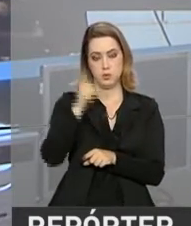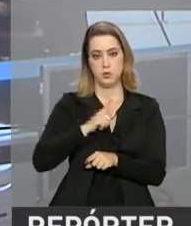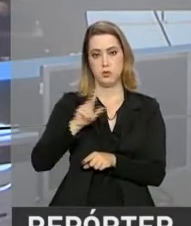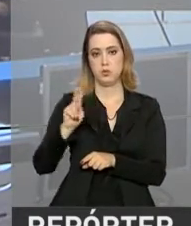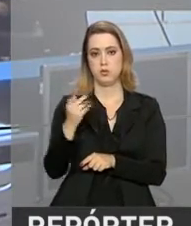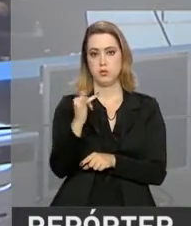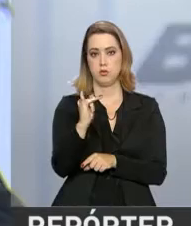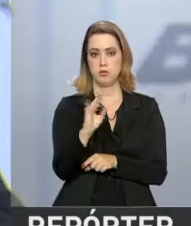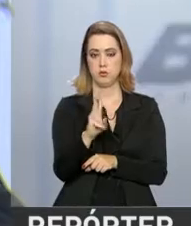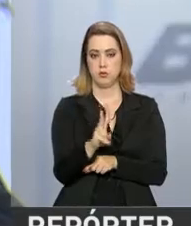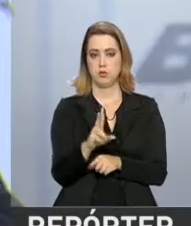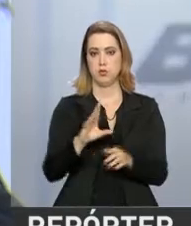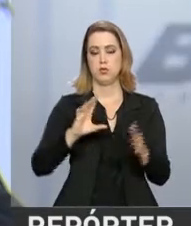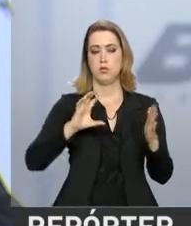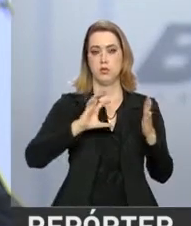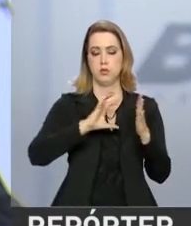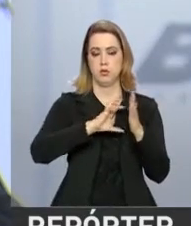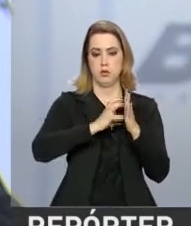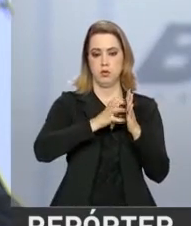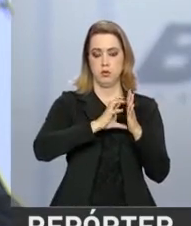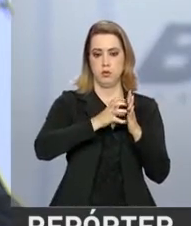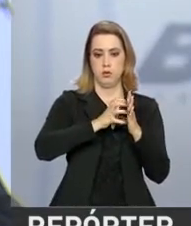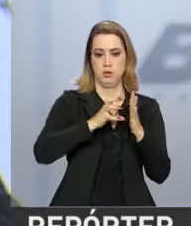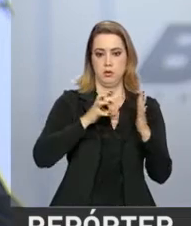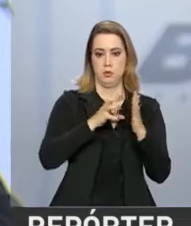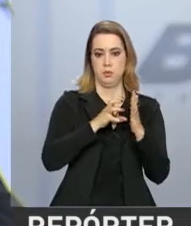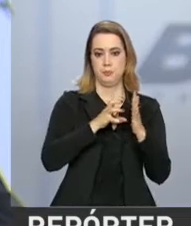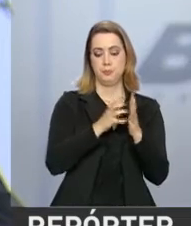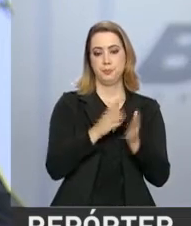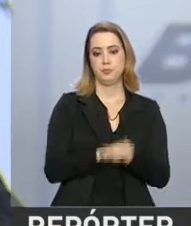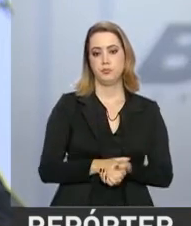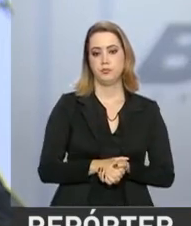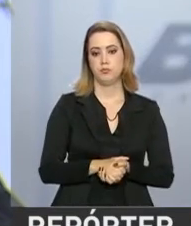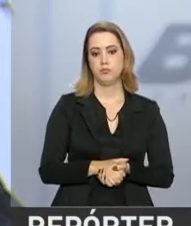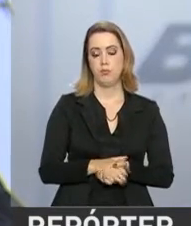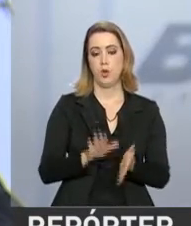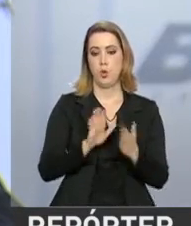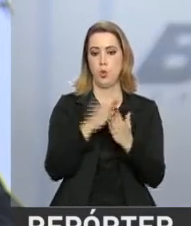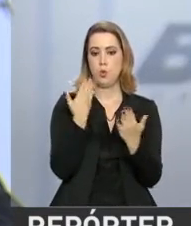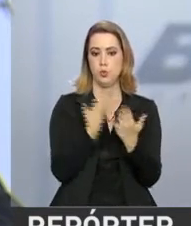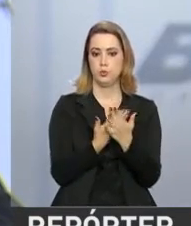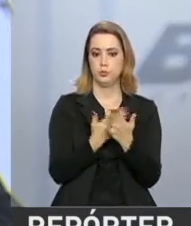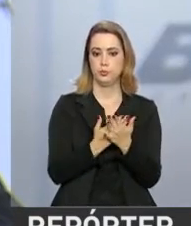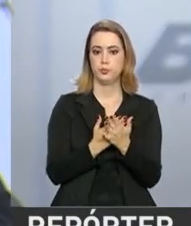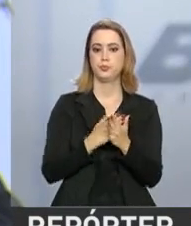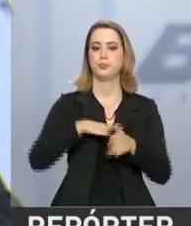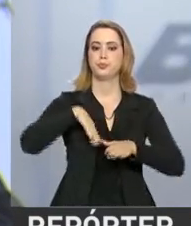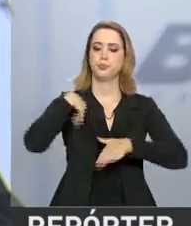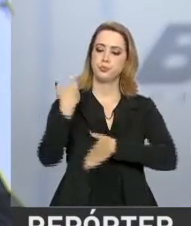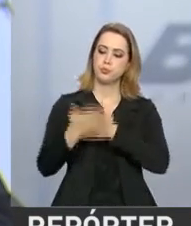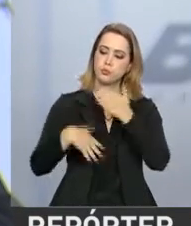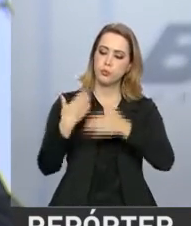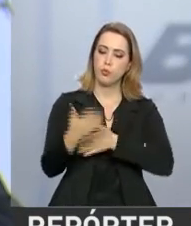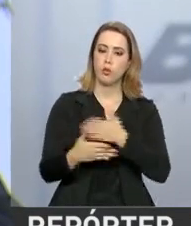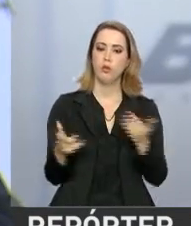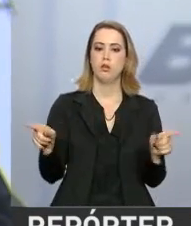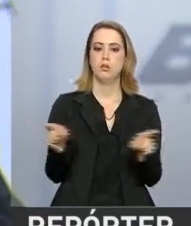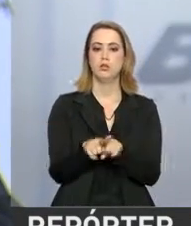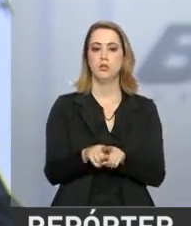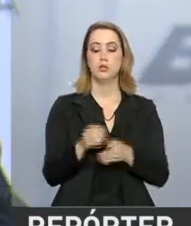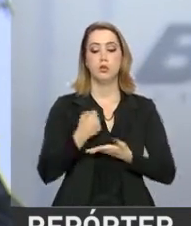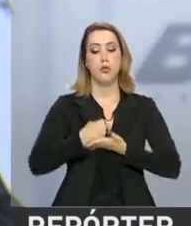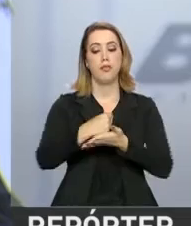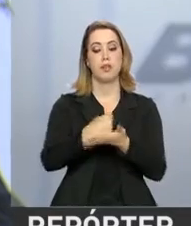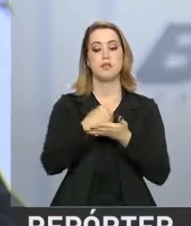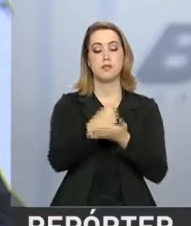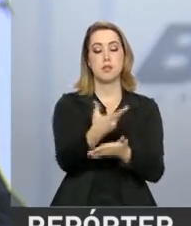HIV. Os estudos, né, e os países que introduziram a vacina já há algum tempo para os meninos, mostram, né,